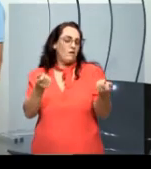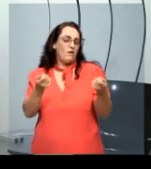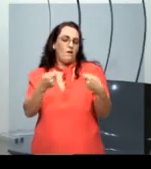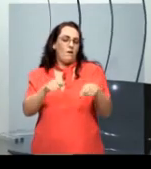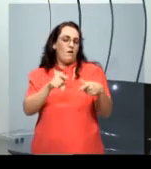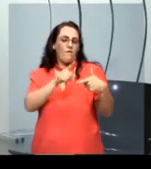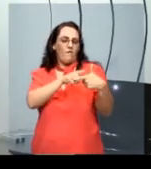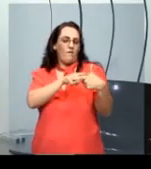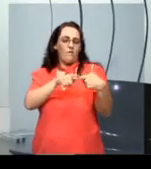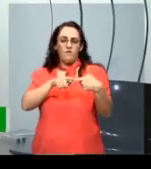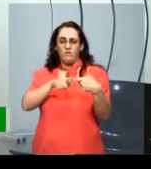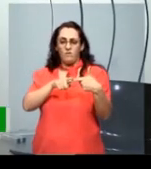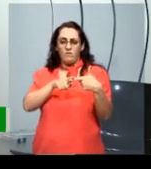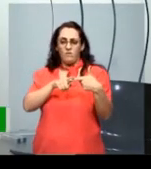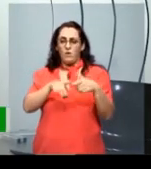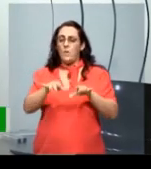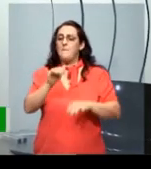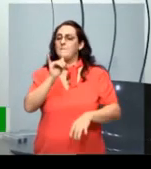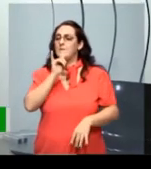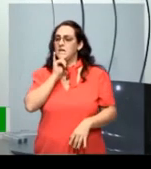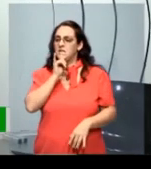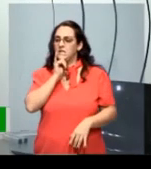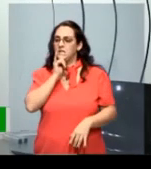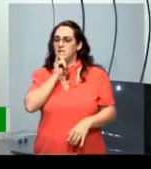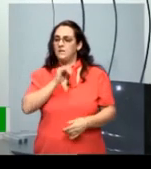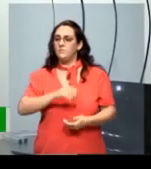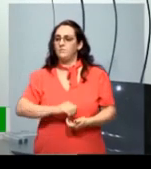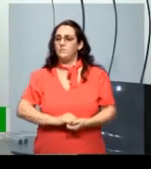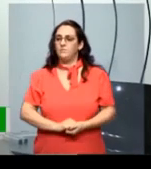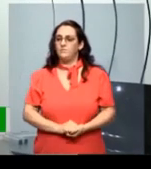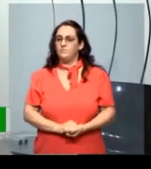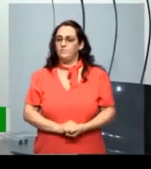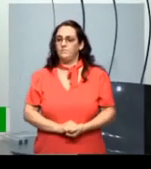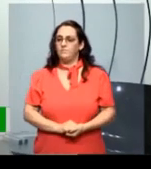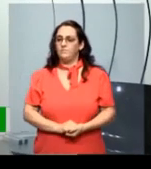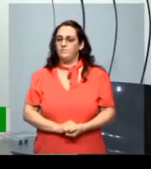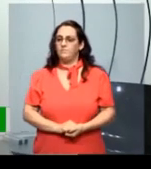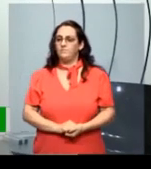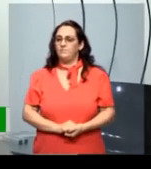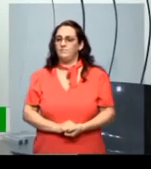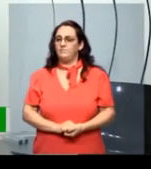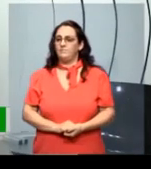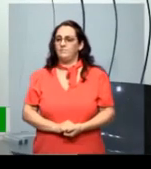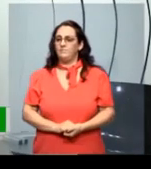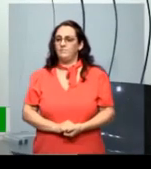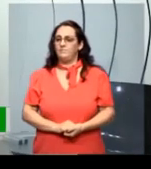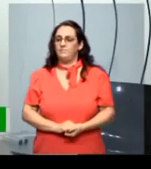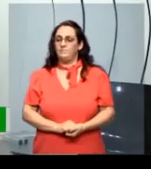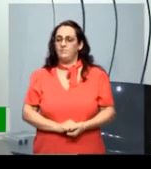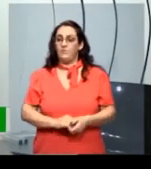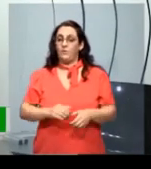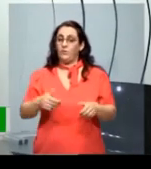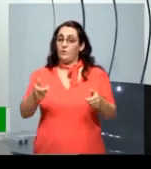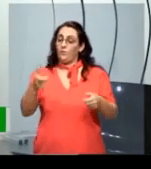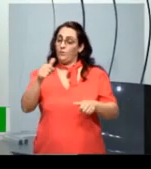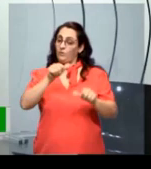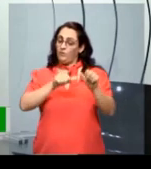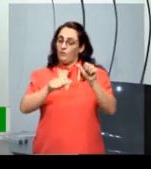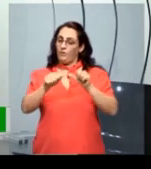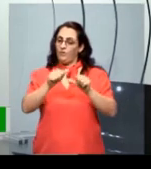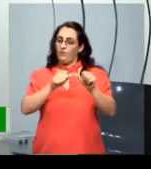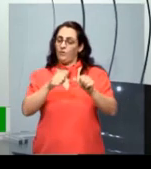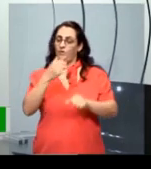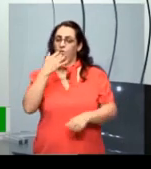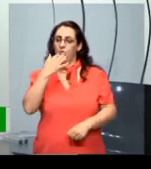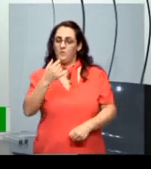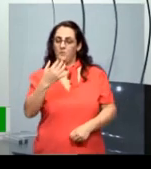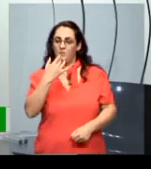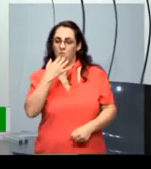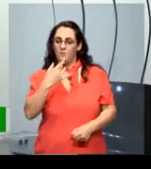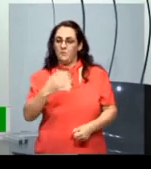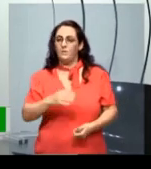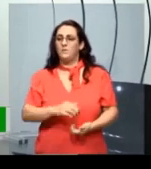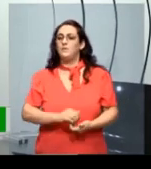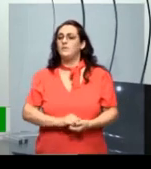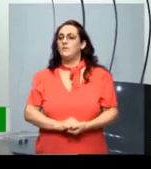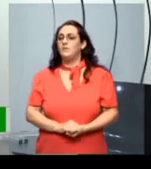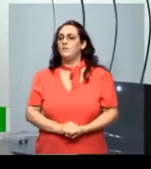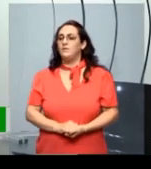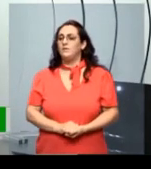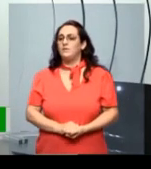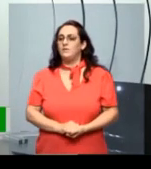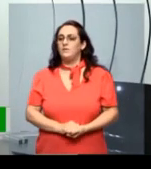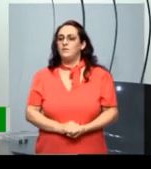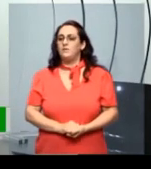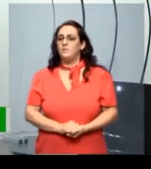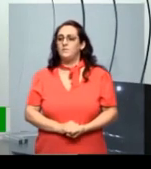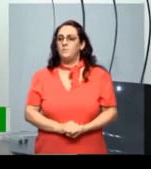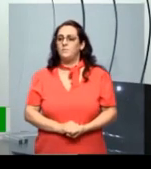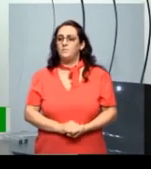Se eu tenho uma fração, por exemplo... Canetinha está preta. Está preta. Vamos passar para a caneta branca. Então, vamos lá. Se eu